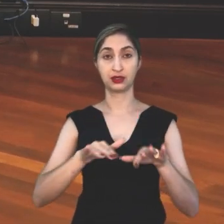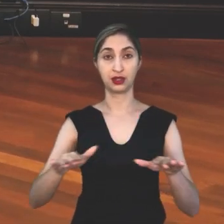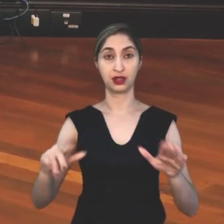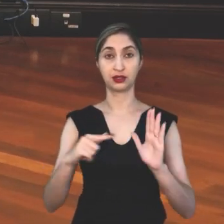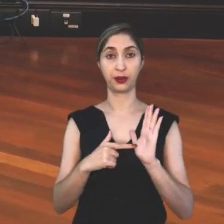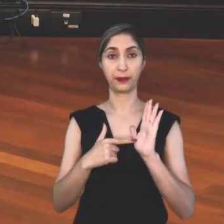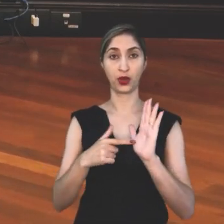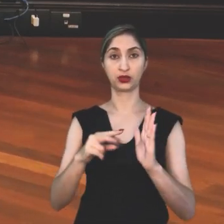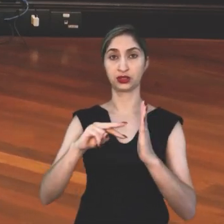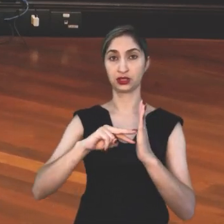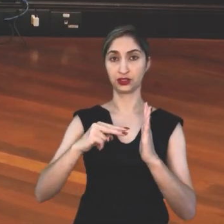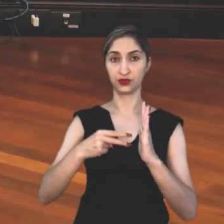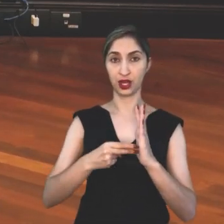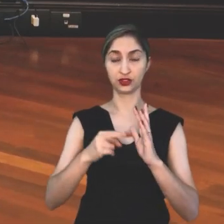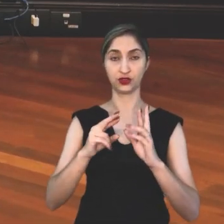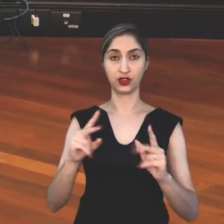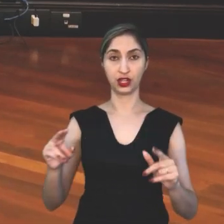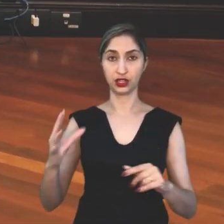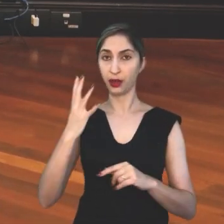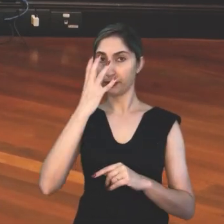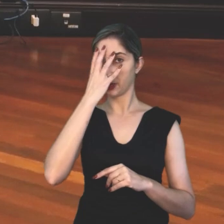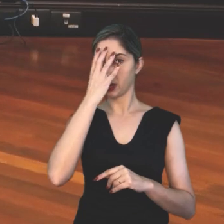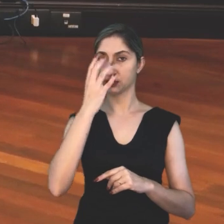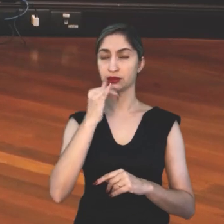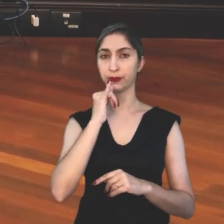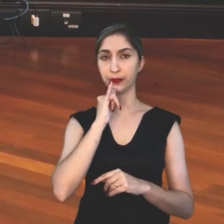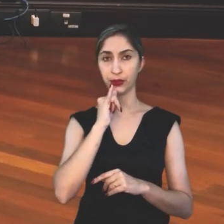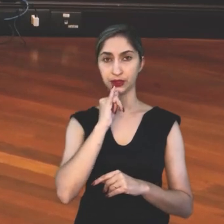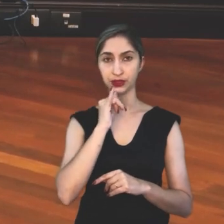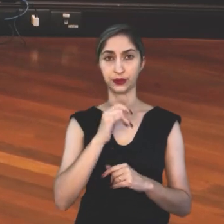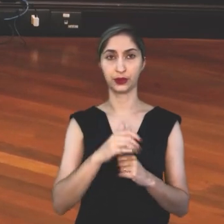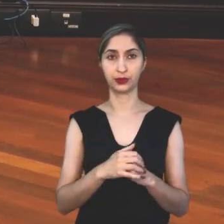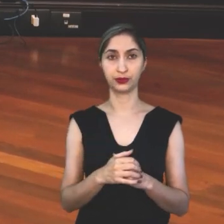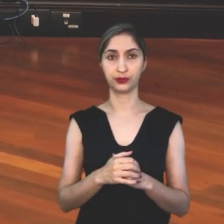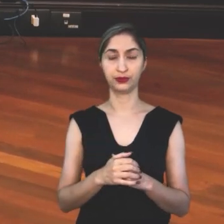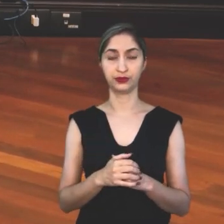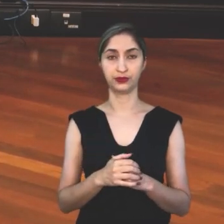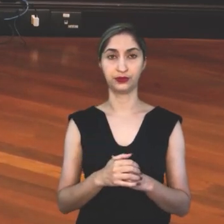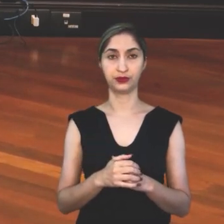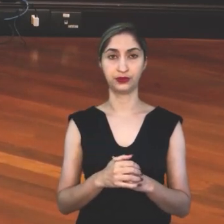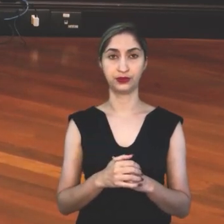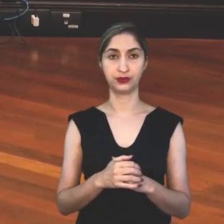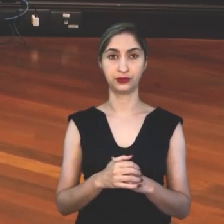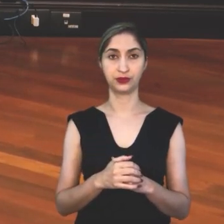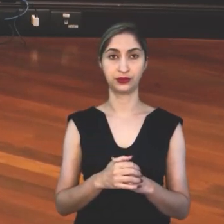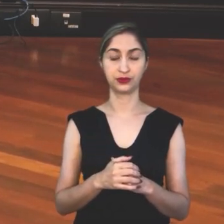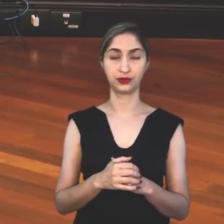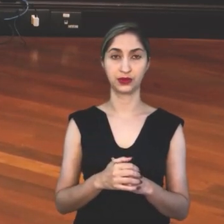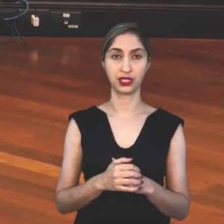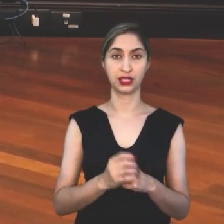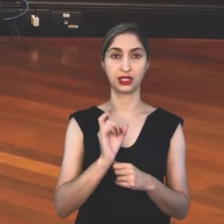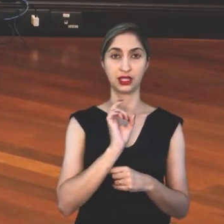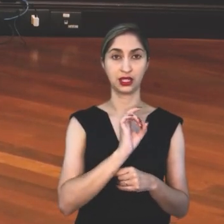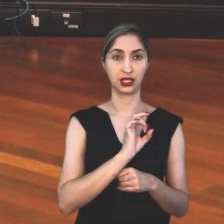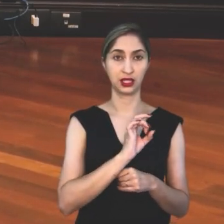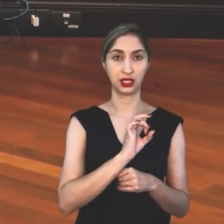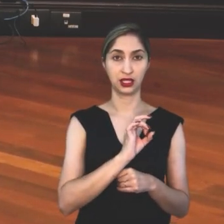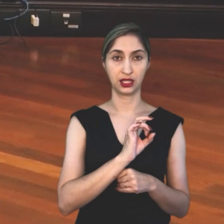da mediação também, cada criança vem trazendo um sentido para a sua própria máscara. Né? Porque a gente falou,